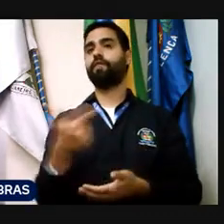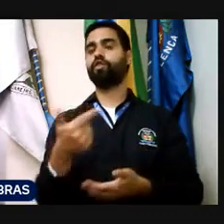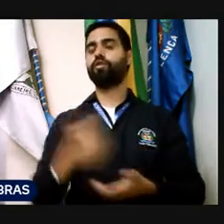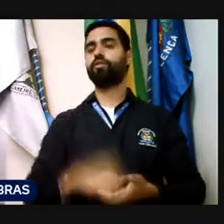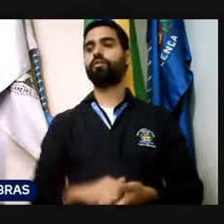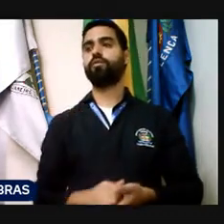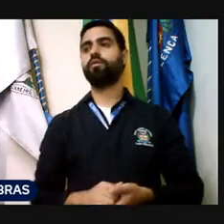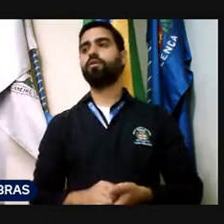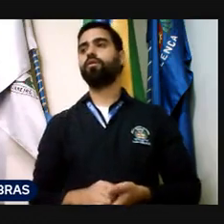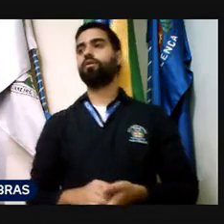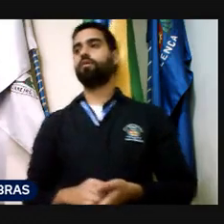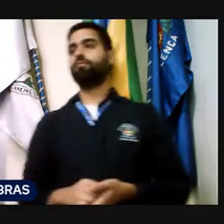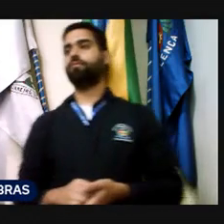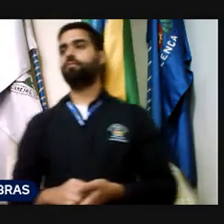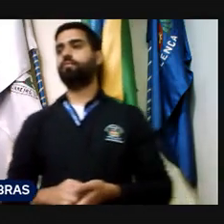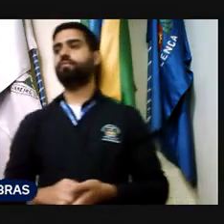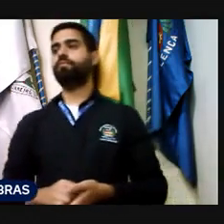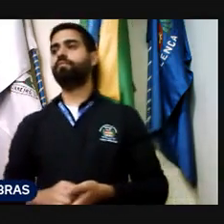Executivo.